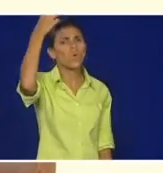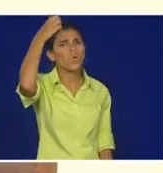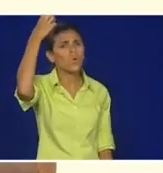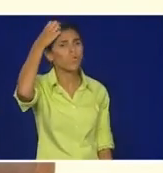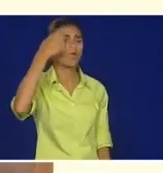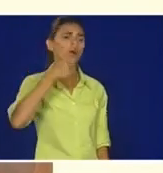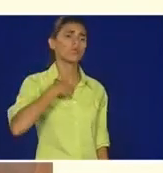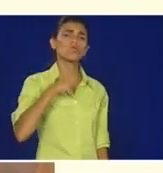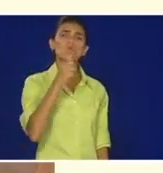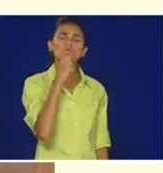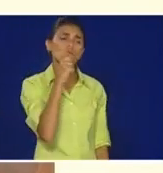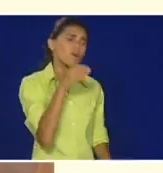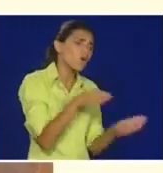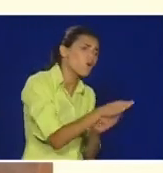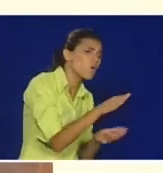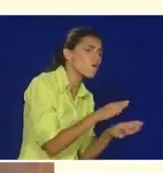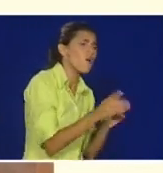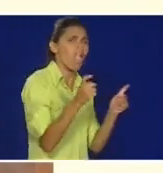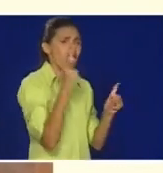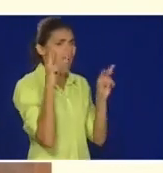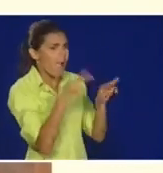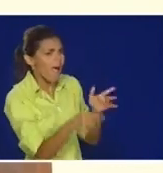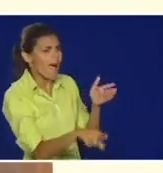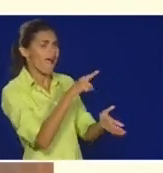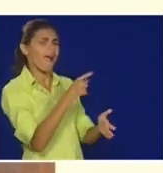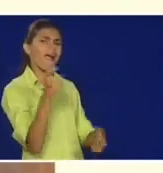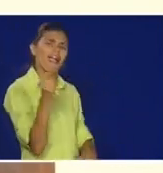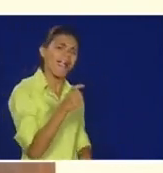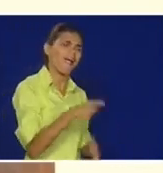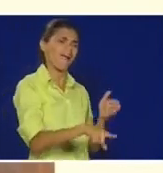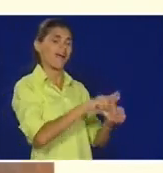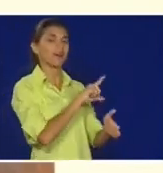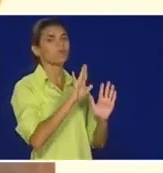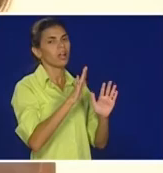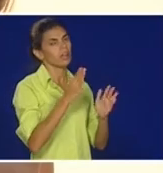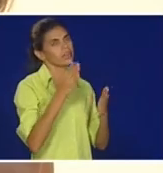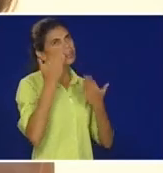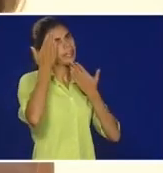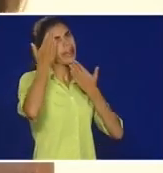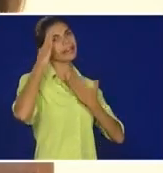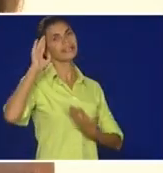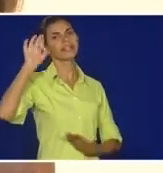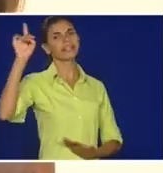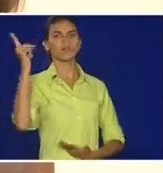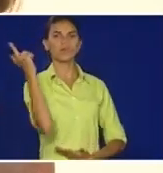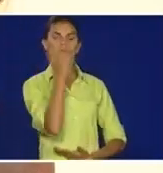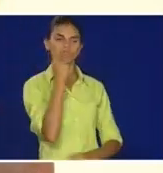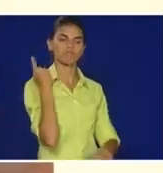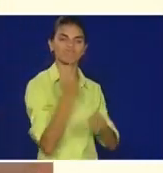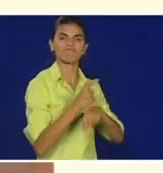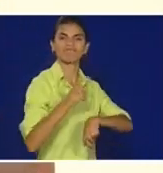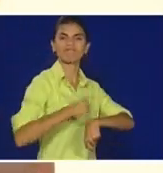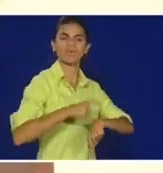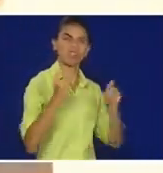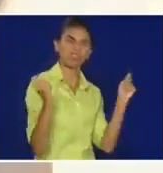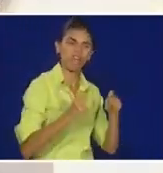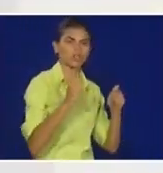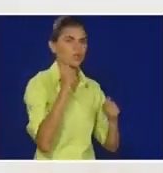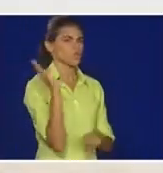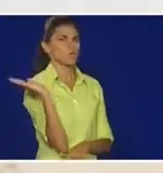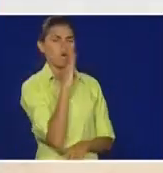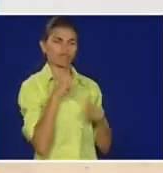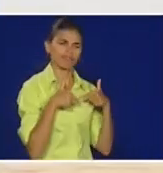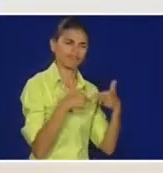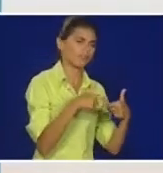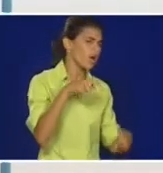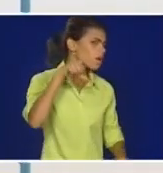de não termos sido nós a ter identificado. Mas graças a Deus ainda deu tempo dele usando o aparelhinho se